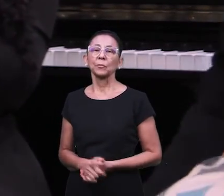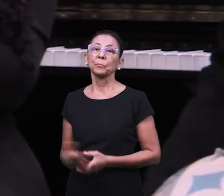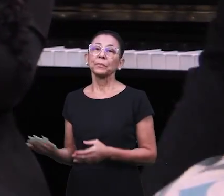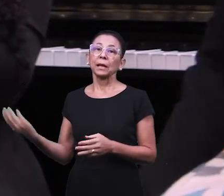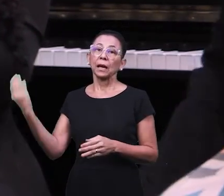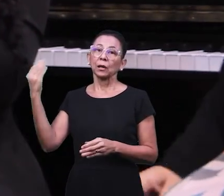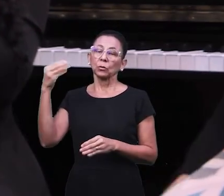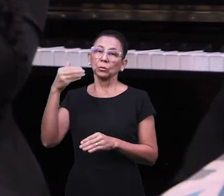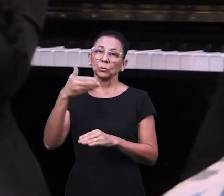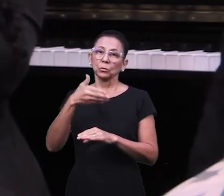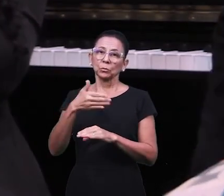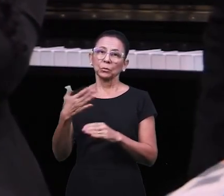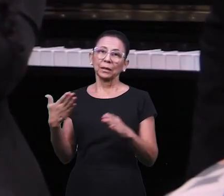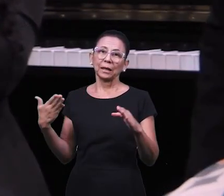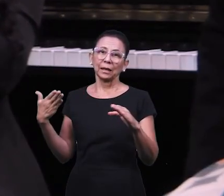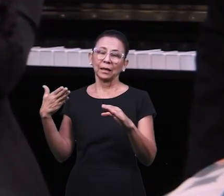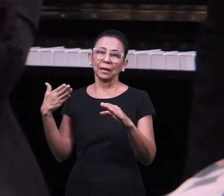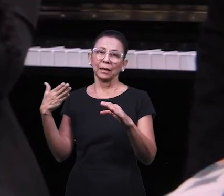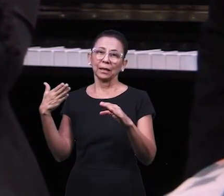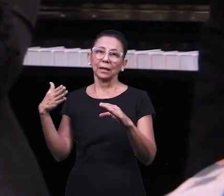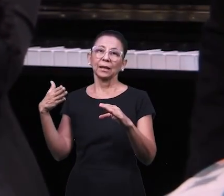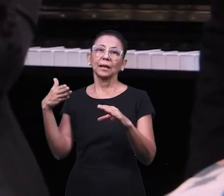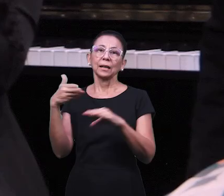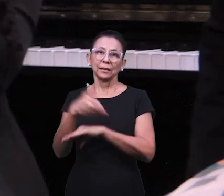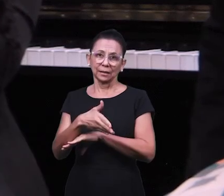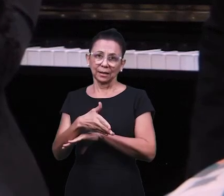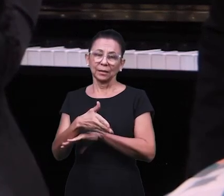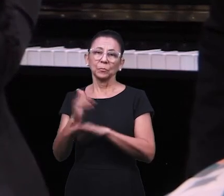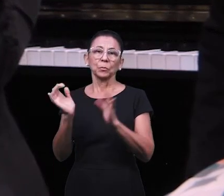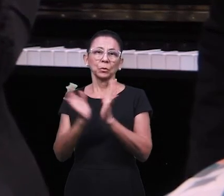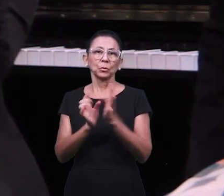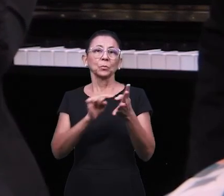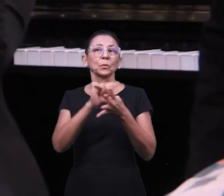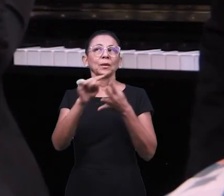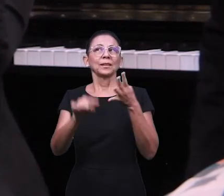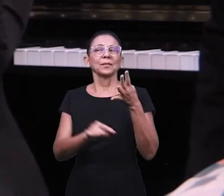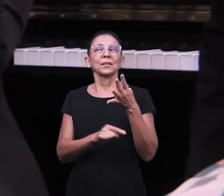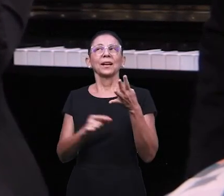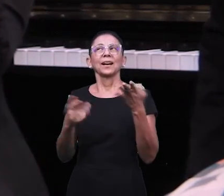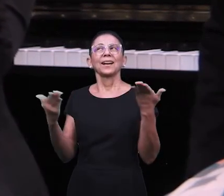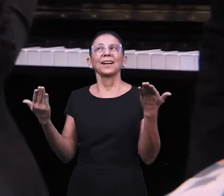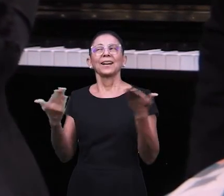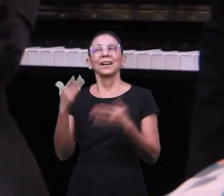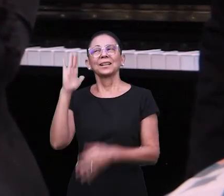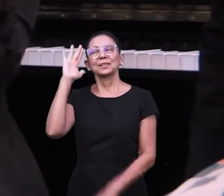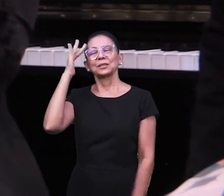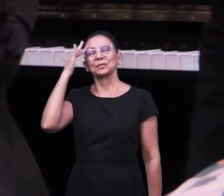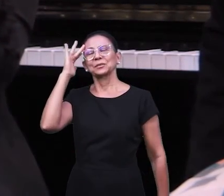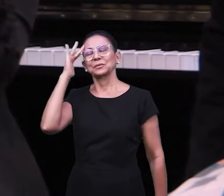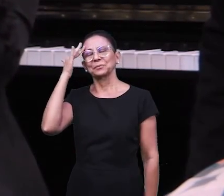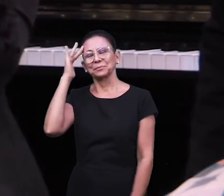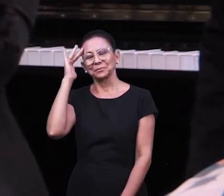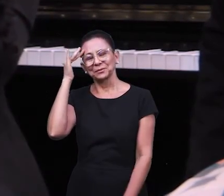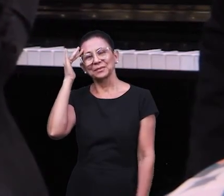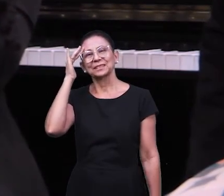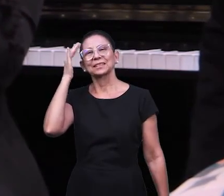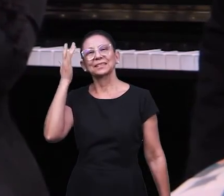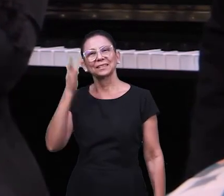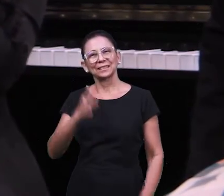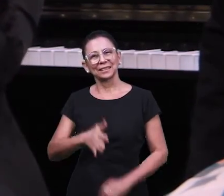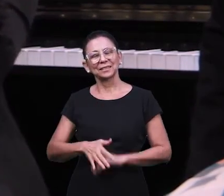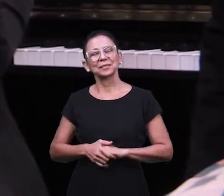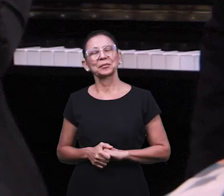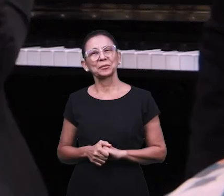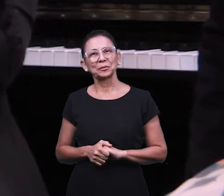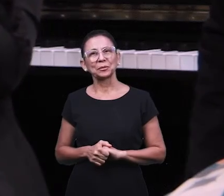no quarteto, tudo começou a fazer sentido. Assim, agora eu estou entendendo o que o Senhor fala, a